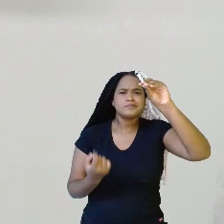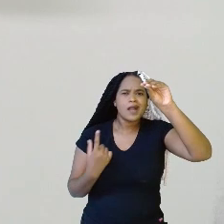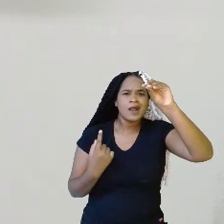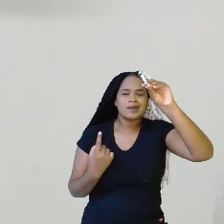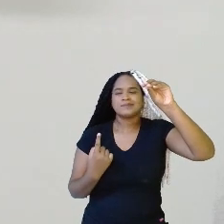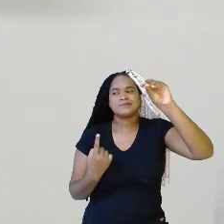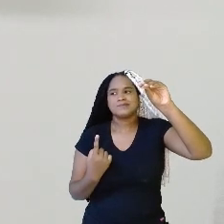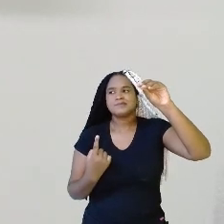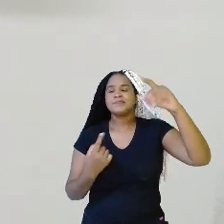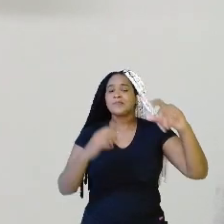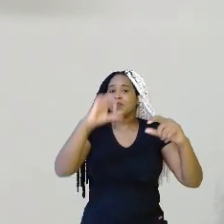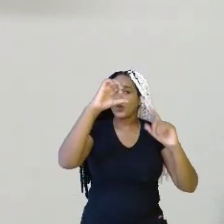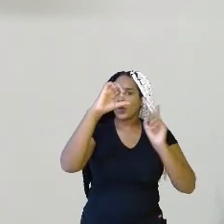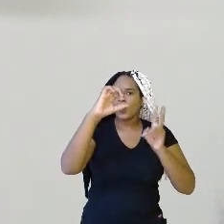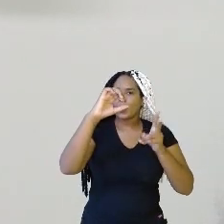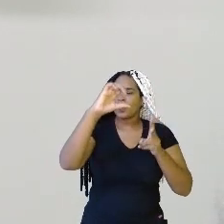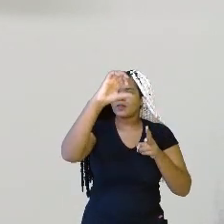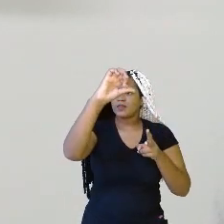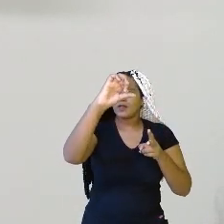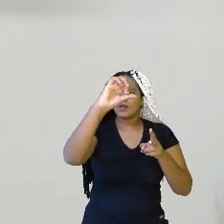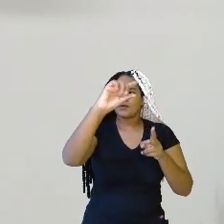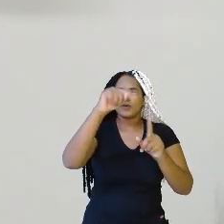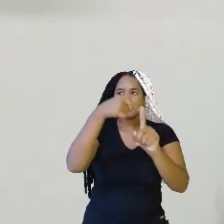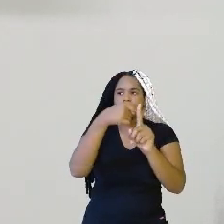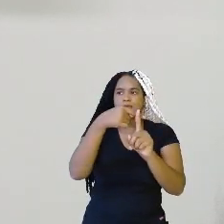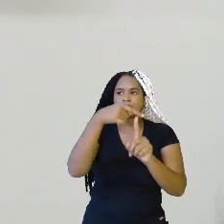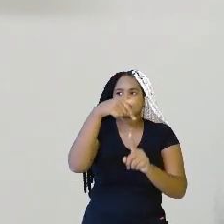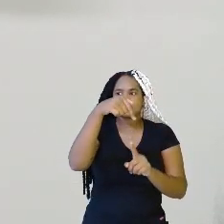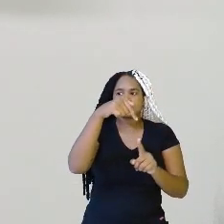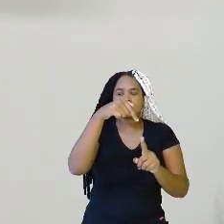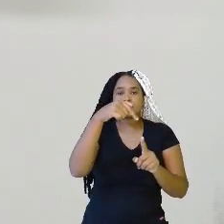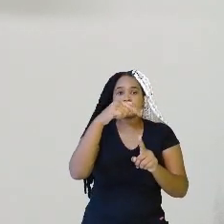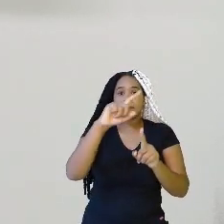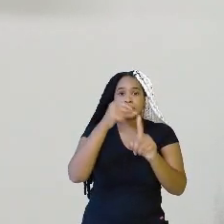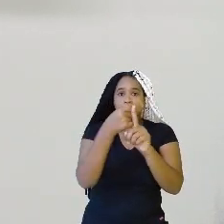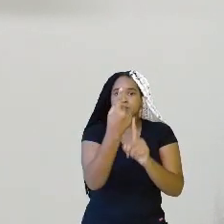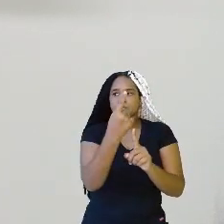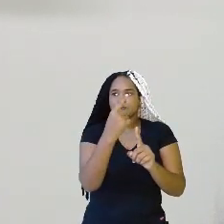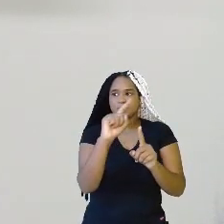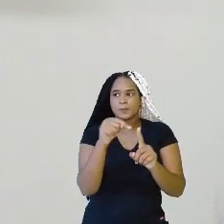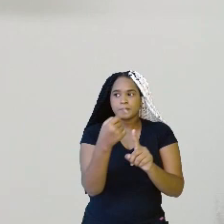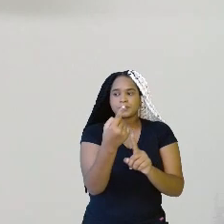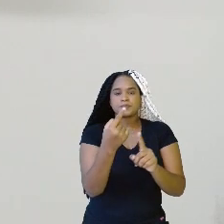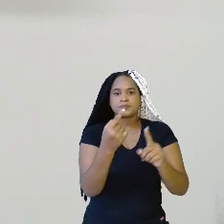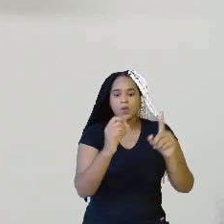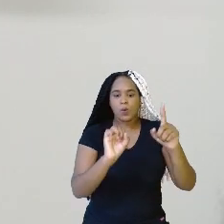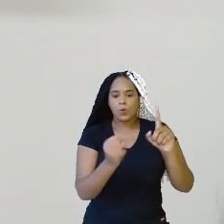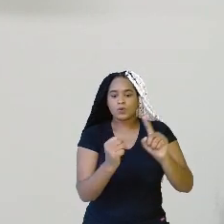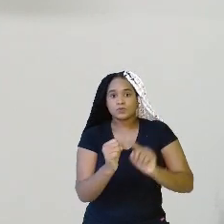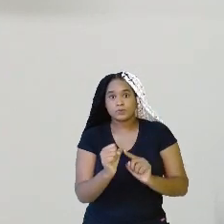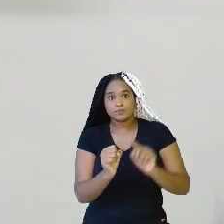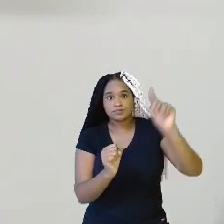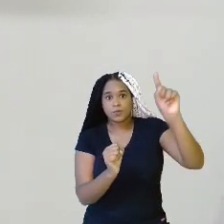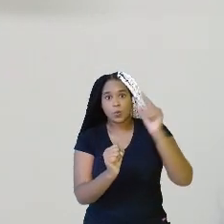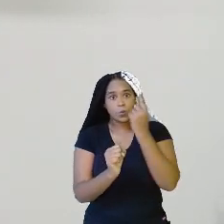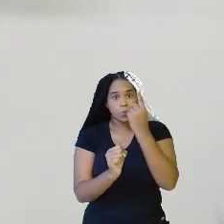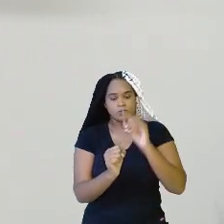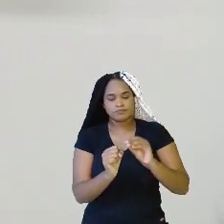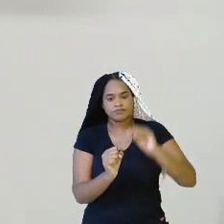continuar. 9 mais 1, 10, 17, 18. Vai 1 aqui,